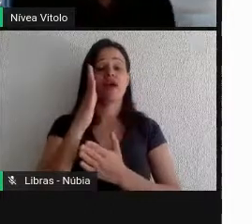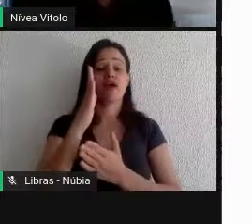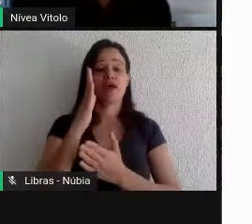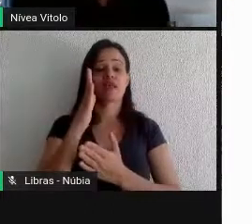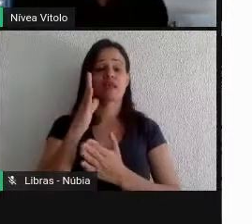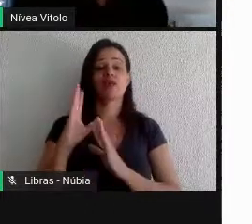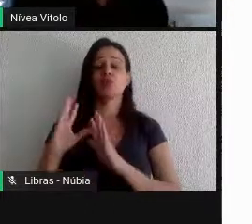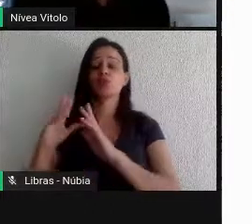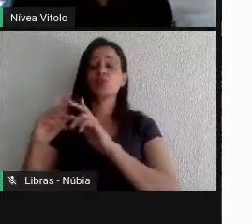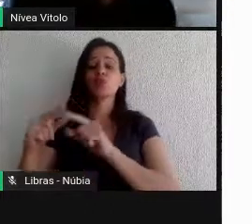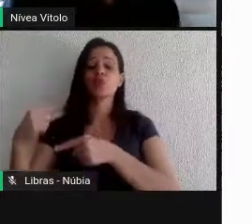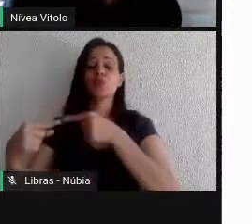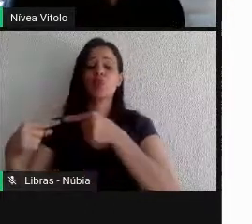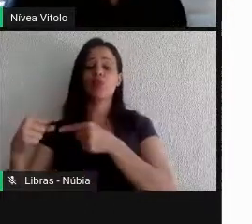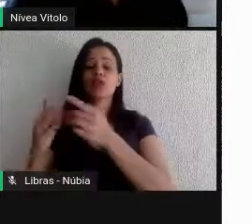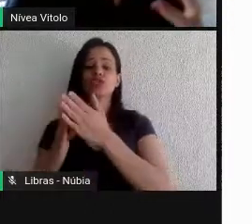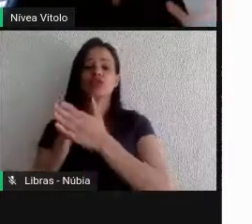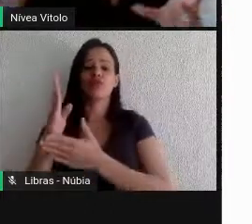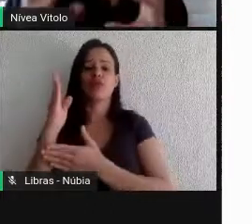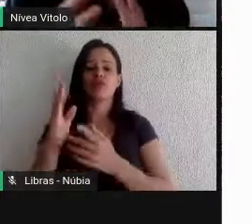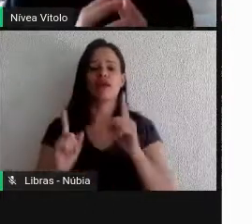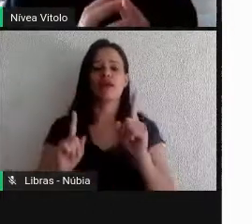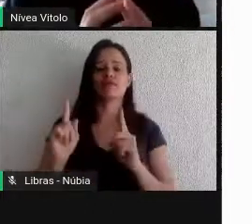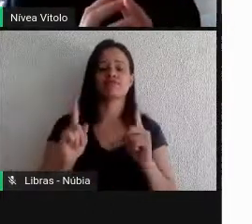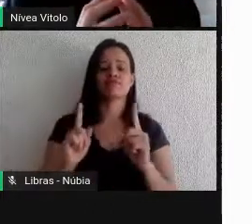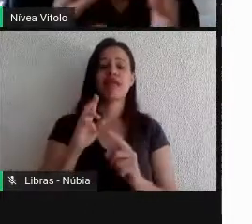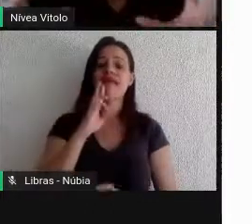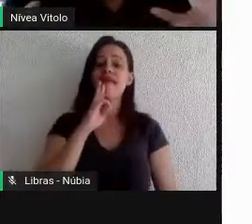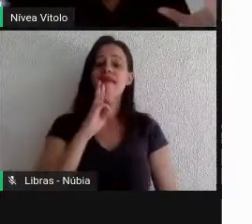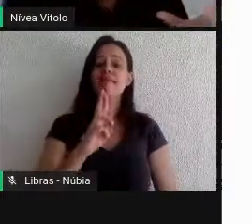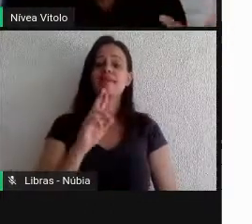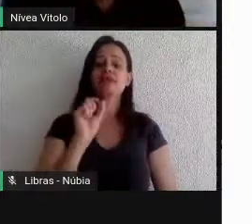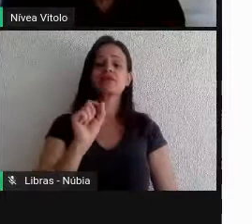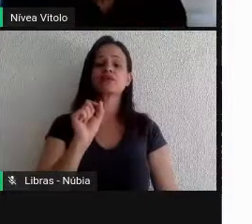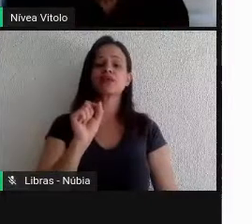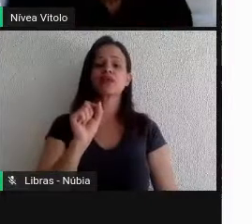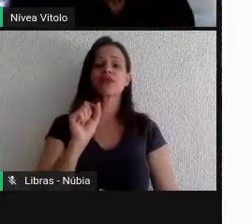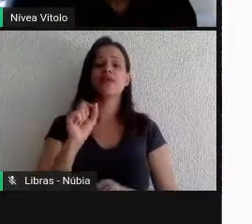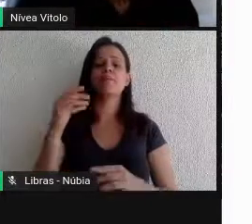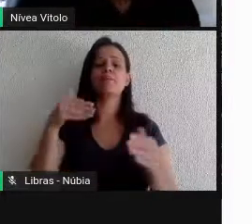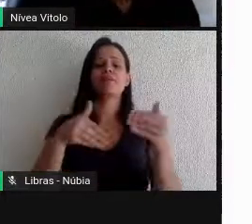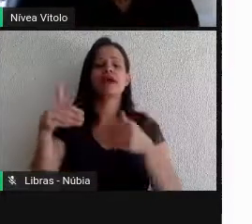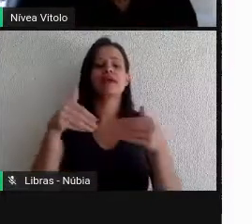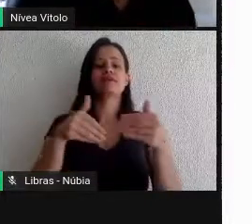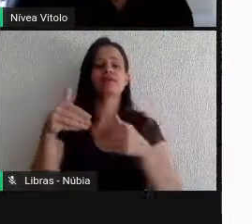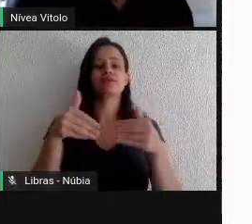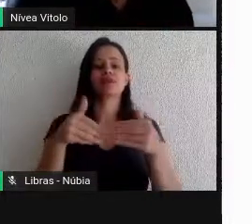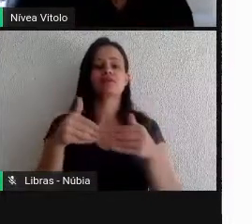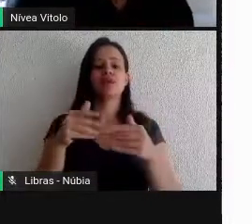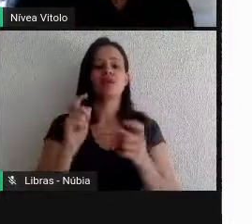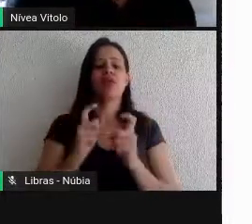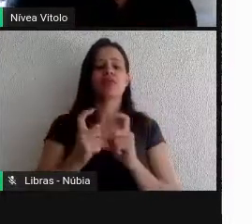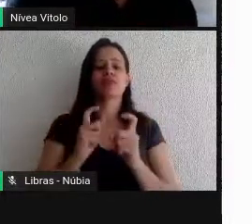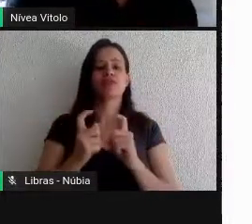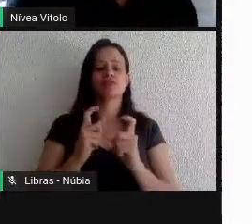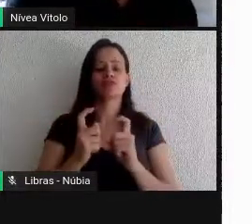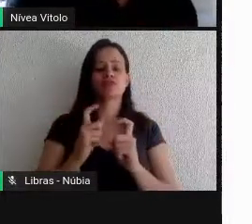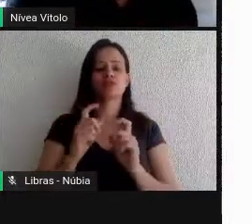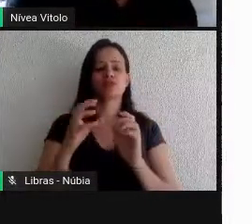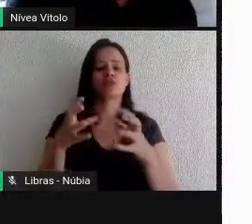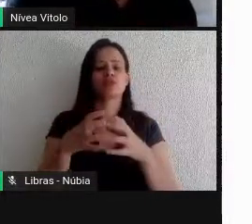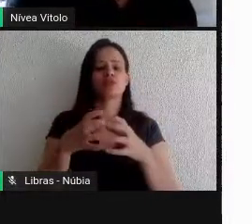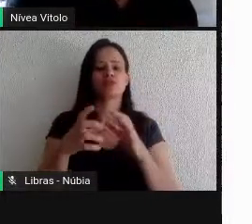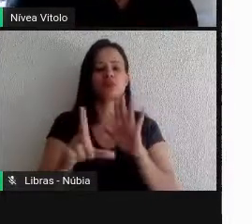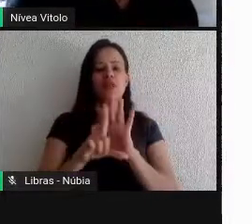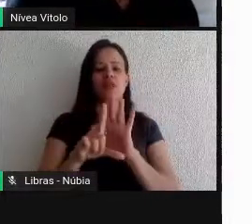políticas aprovadas. Representa a participação do Executivo no conjunto de leis, né?